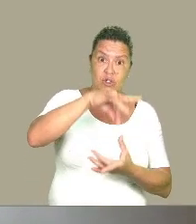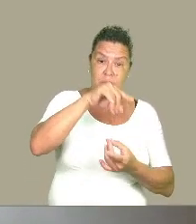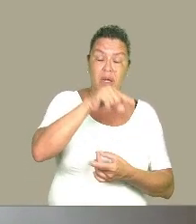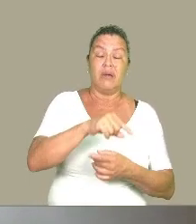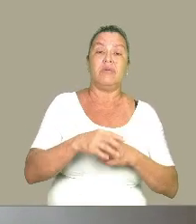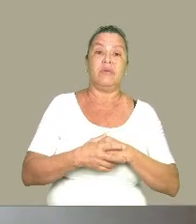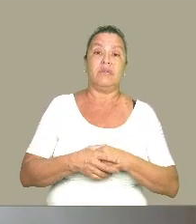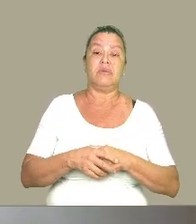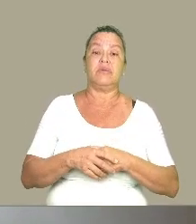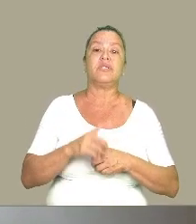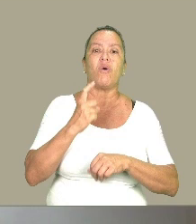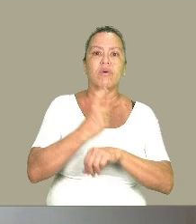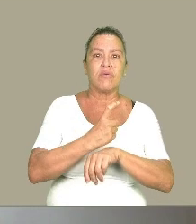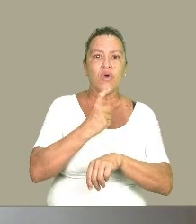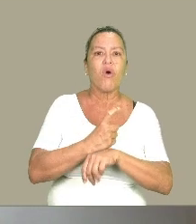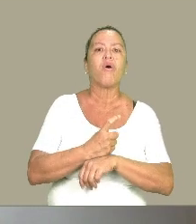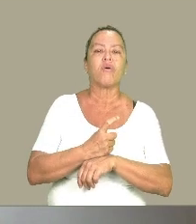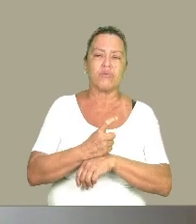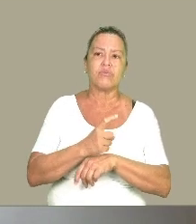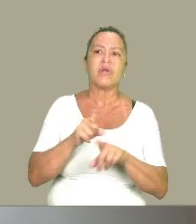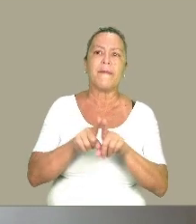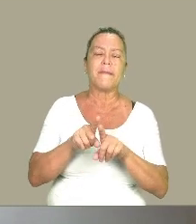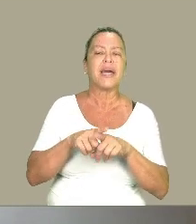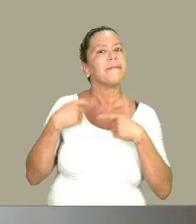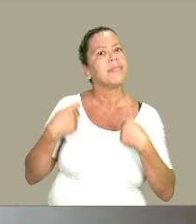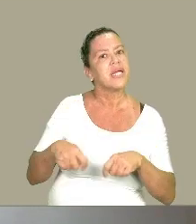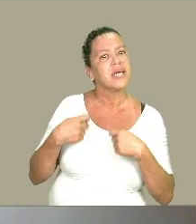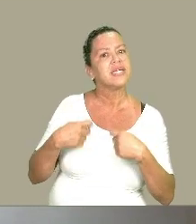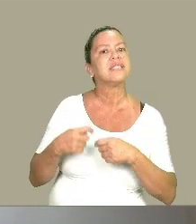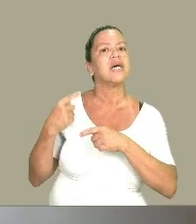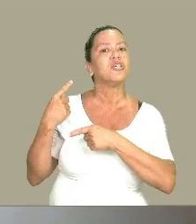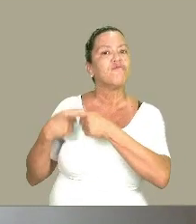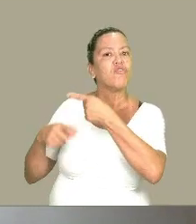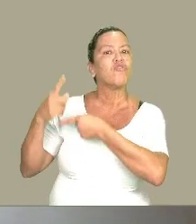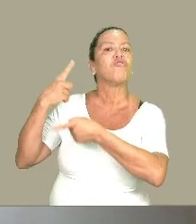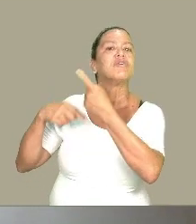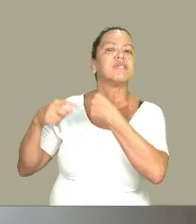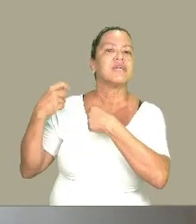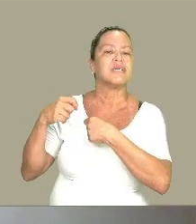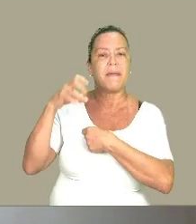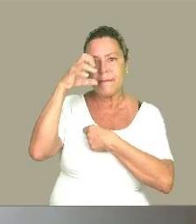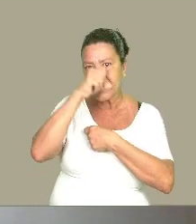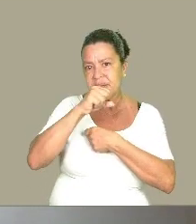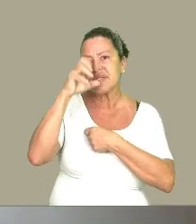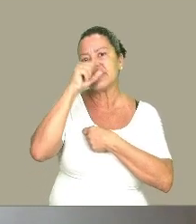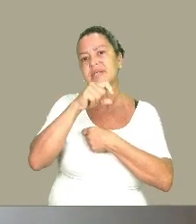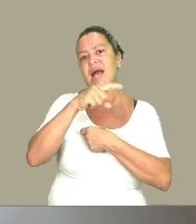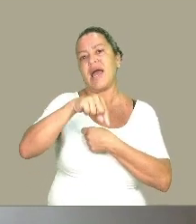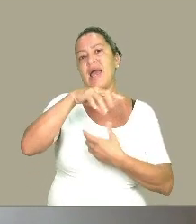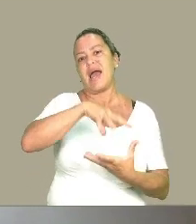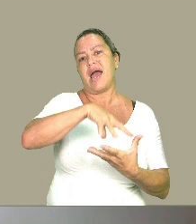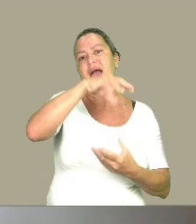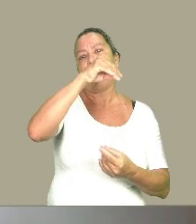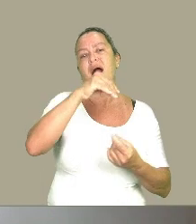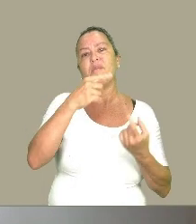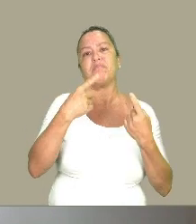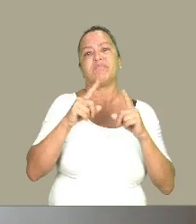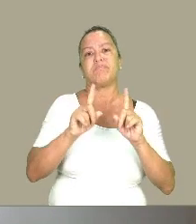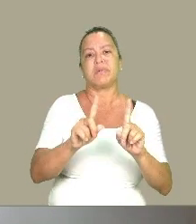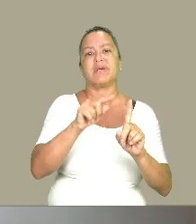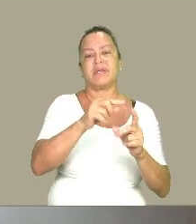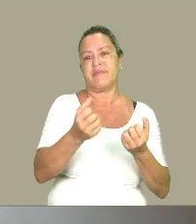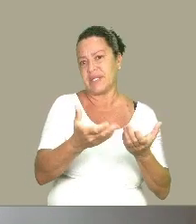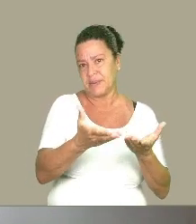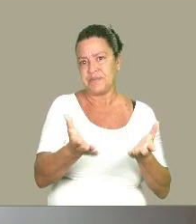ainda ignorantes, necessitados de evolução, necessitados de aprendizado, e essas almas afins vão conseguir oferecer tudo isso